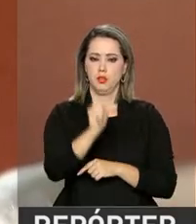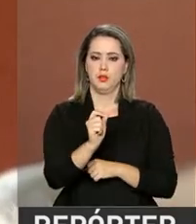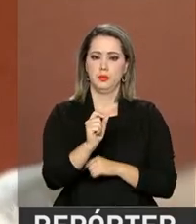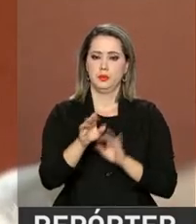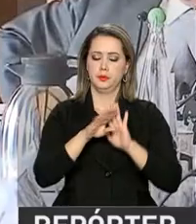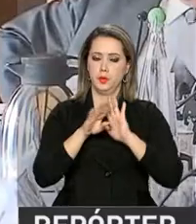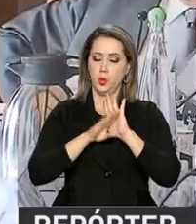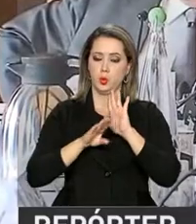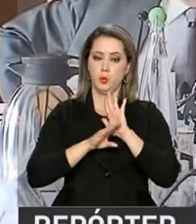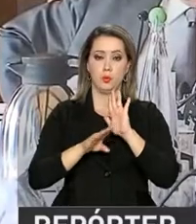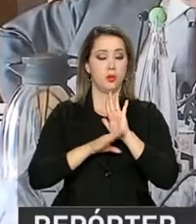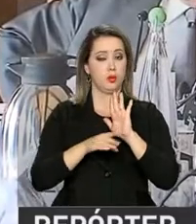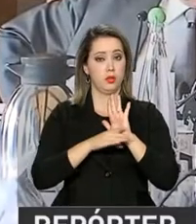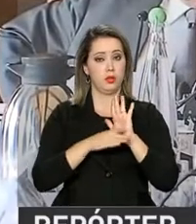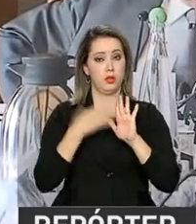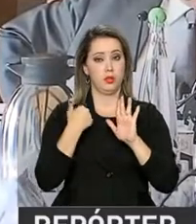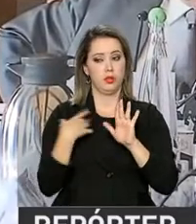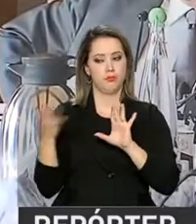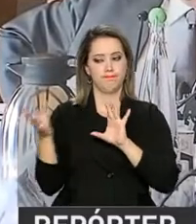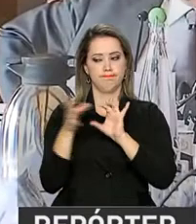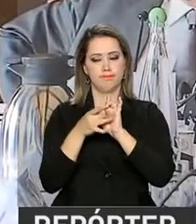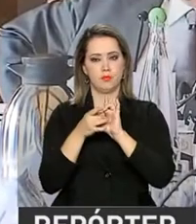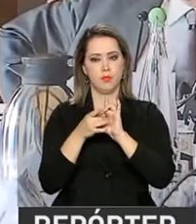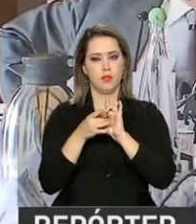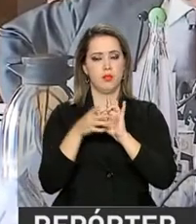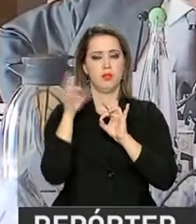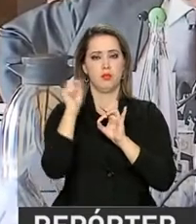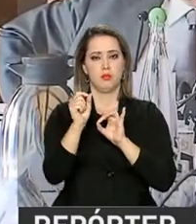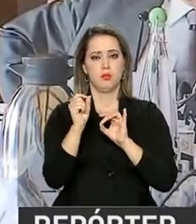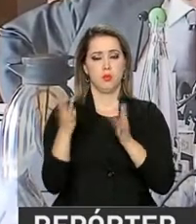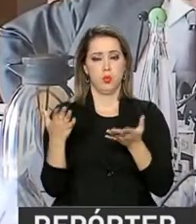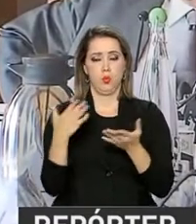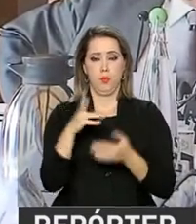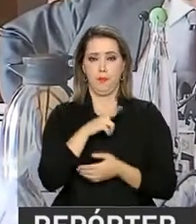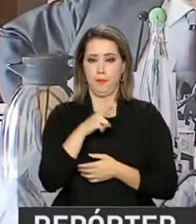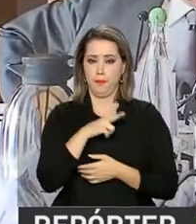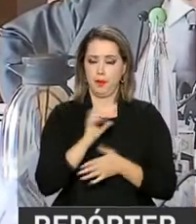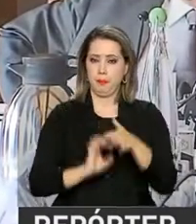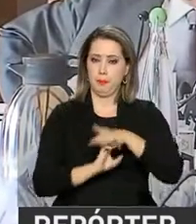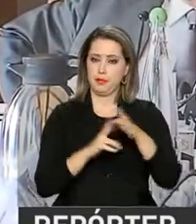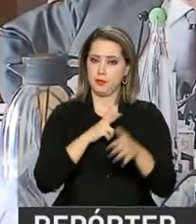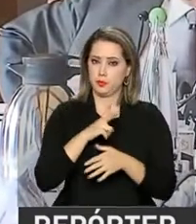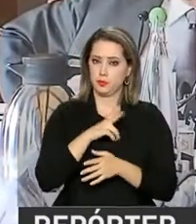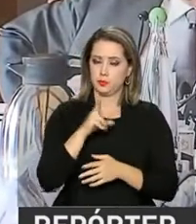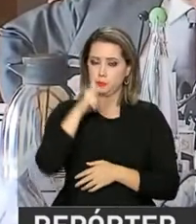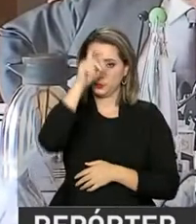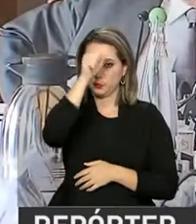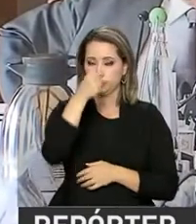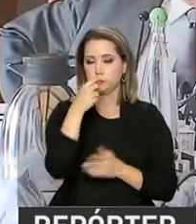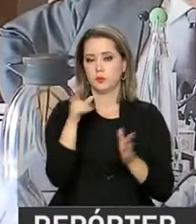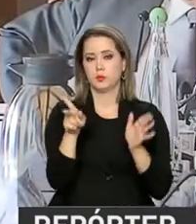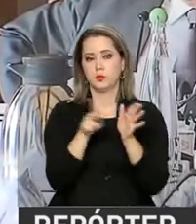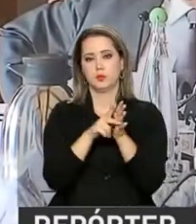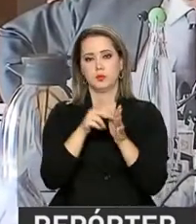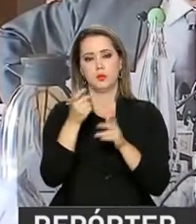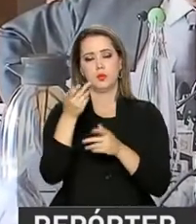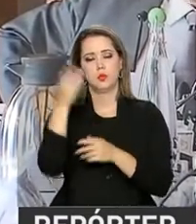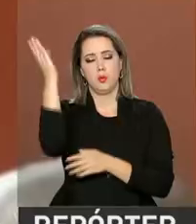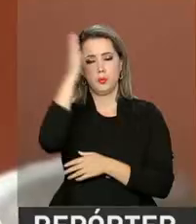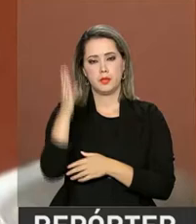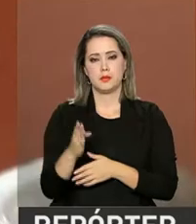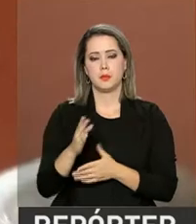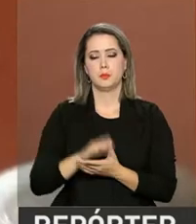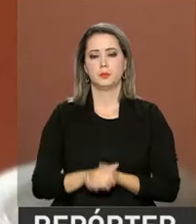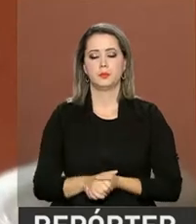programa Crescer, que busca parcerias com a iniciativa privada para fortalecer a infraestrutura nacional.